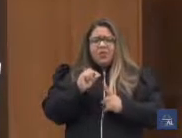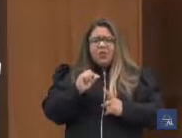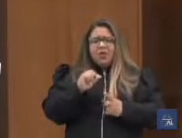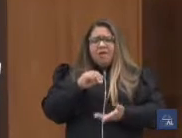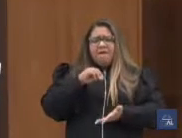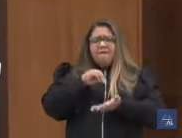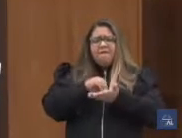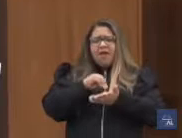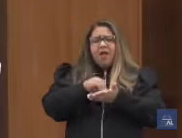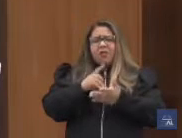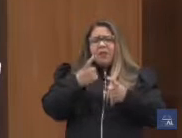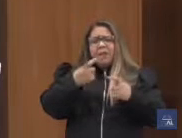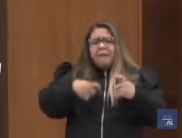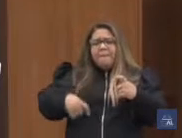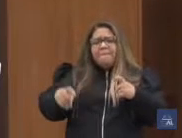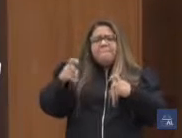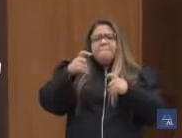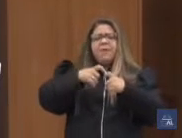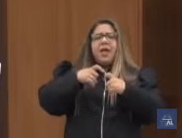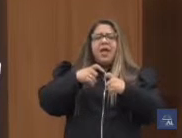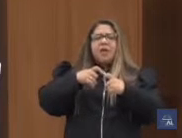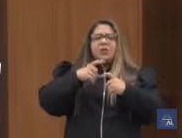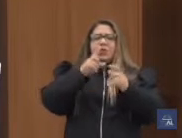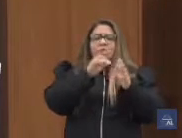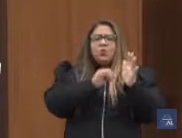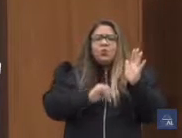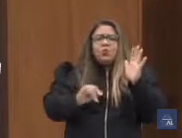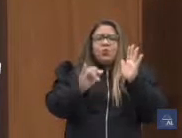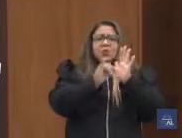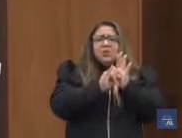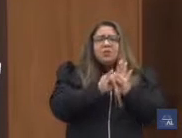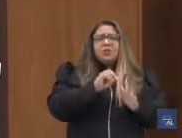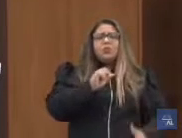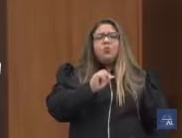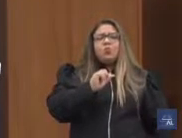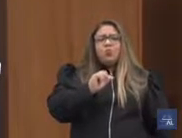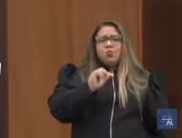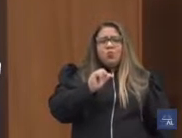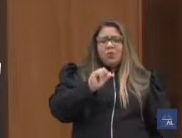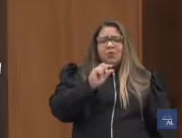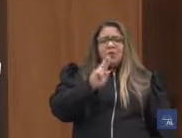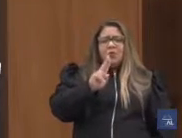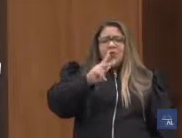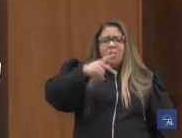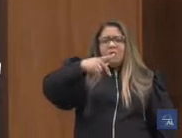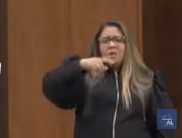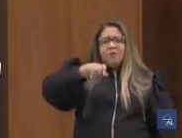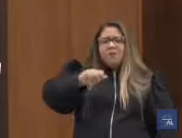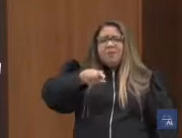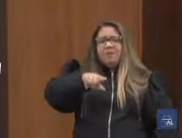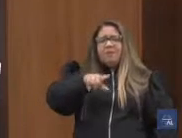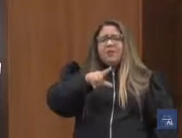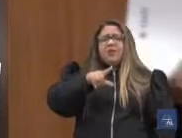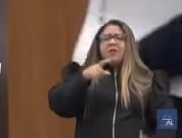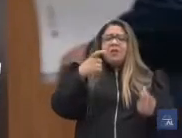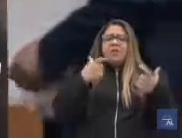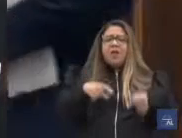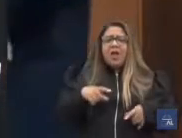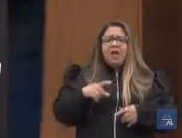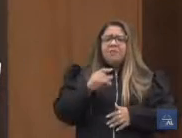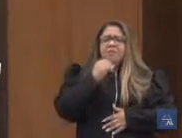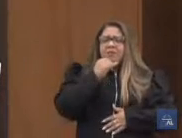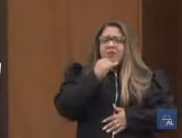peritos de médicos peritos nos postos do INSS para se ter ideia nós só